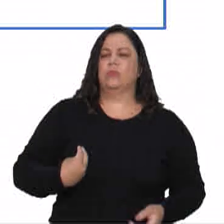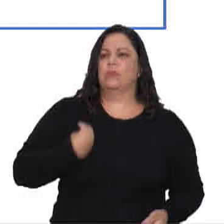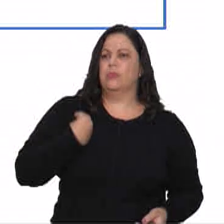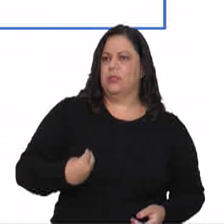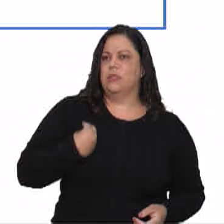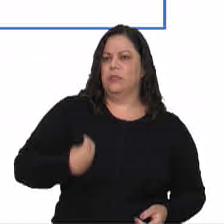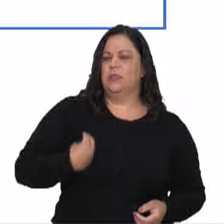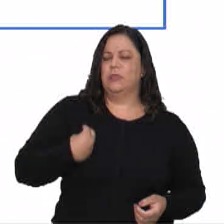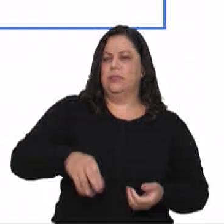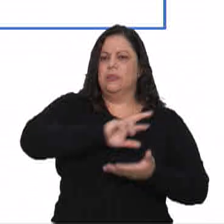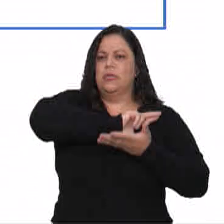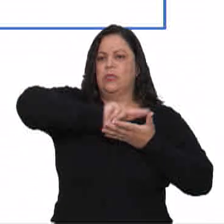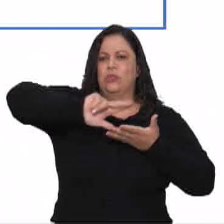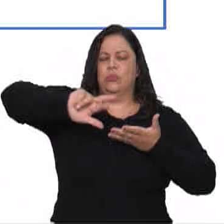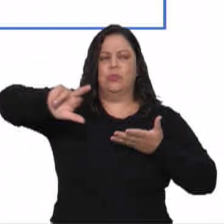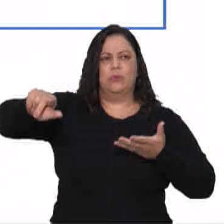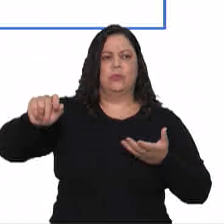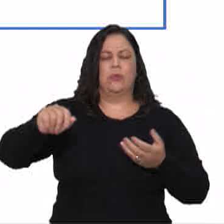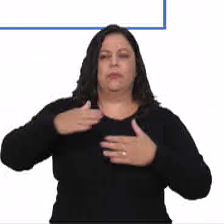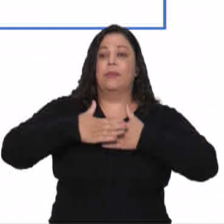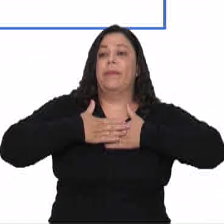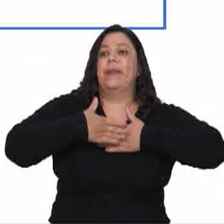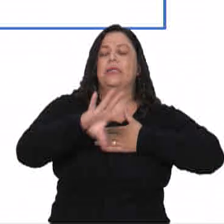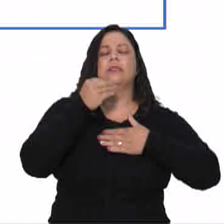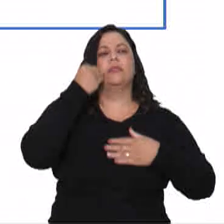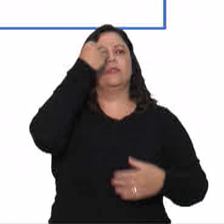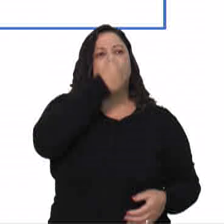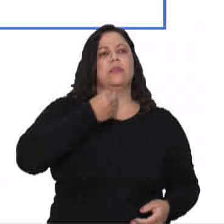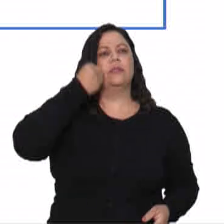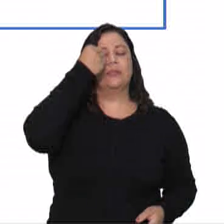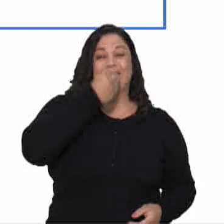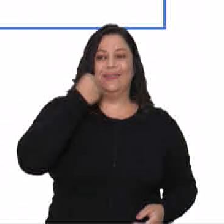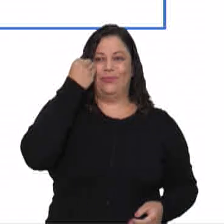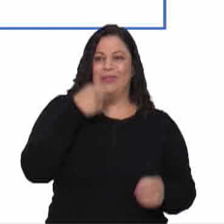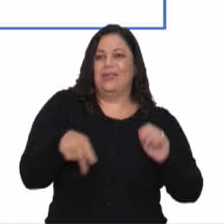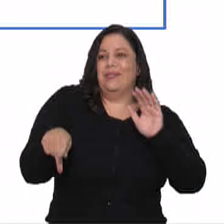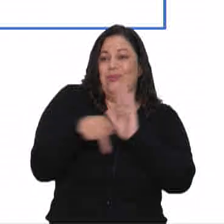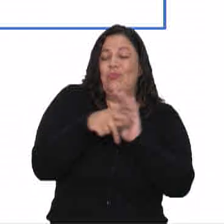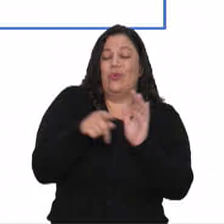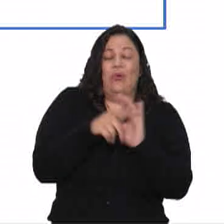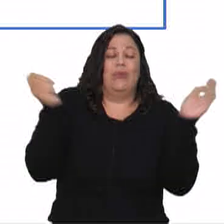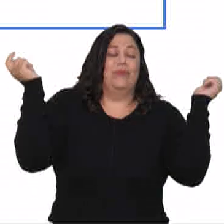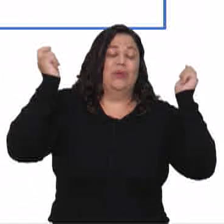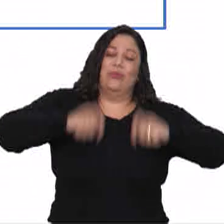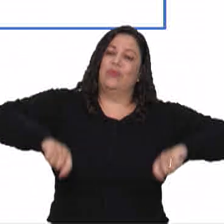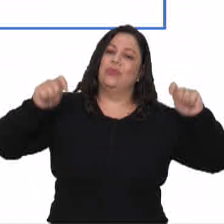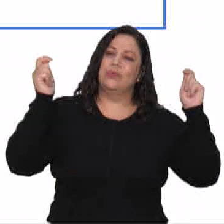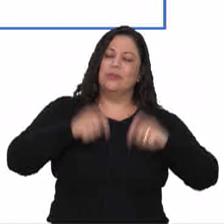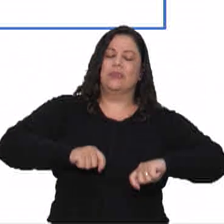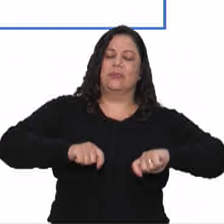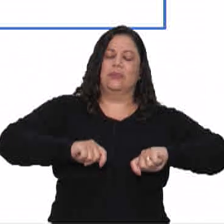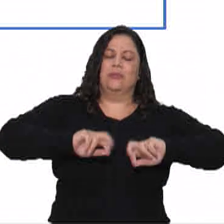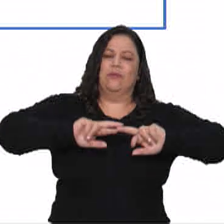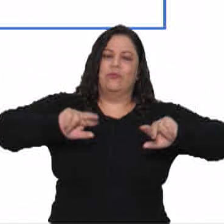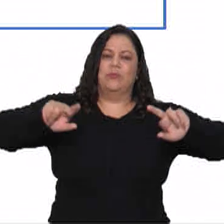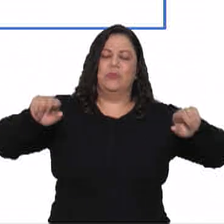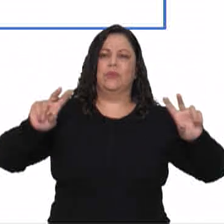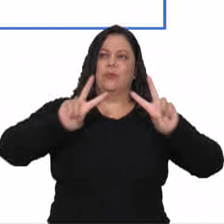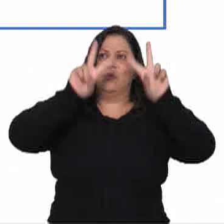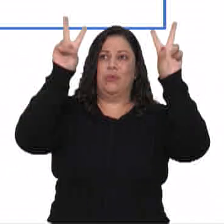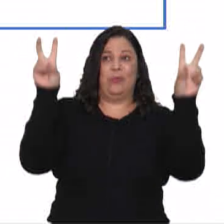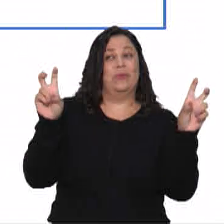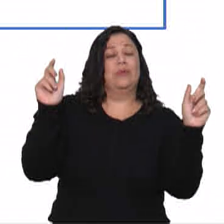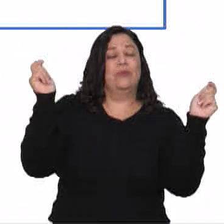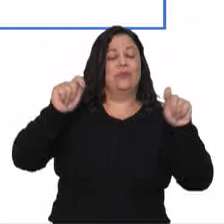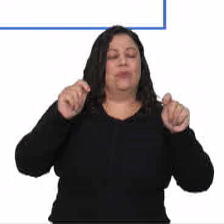e multiforme a partir da experiência. Experiência essa que só se faz possível pelas condições suscitadas